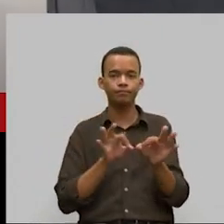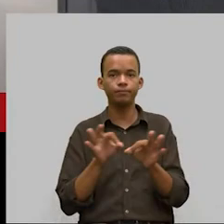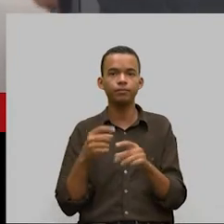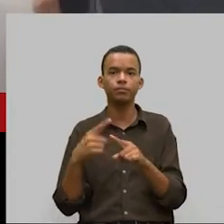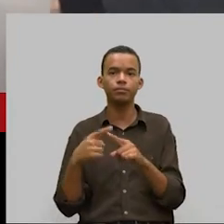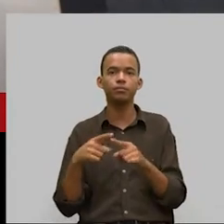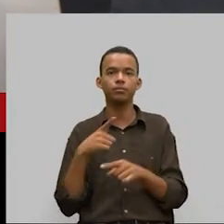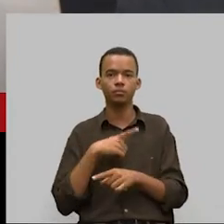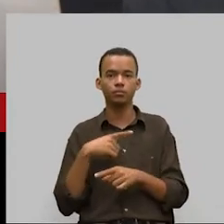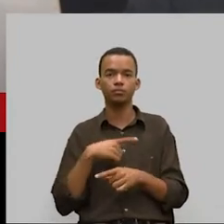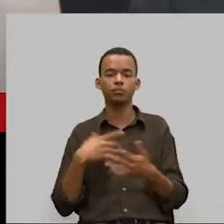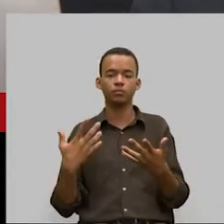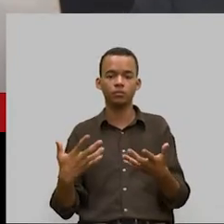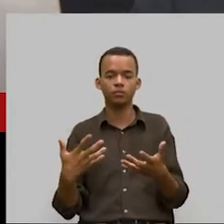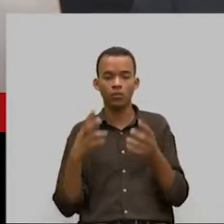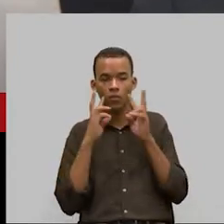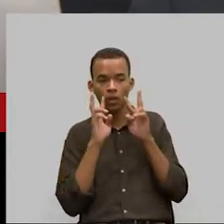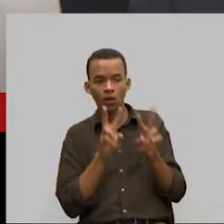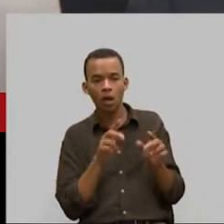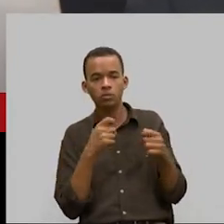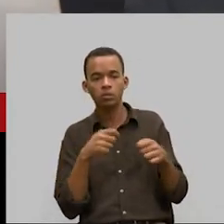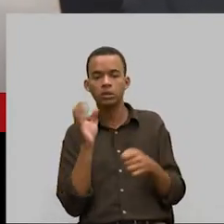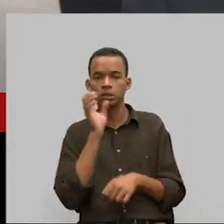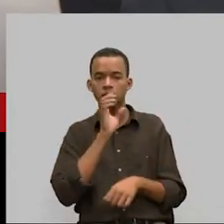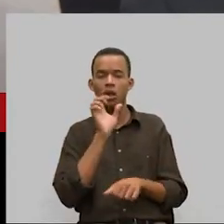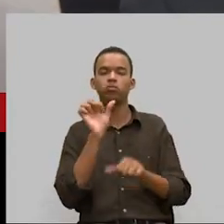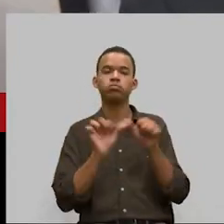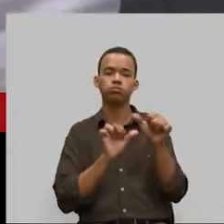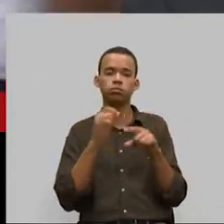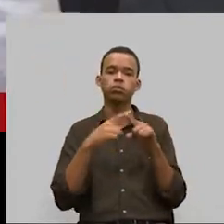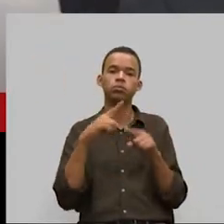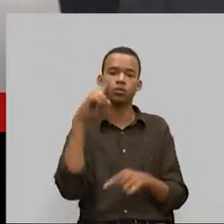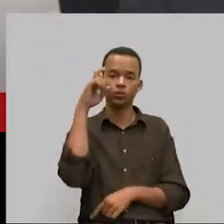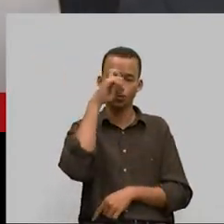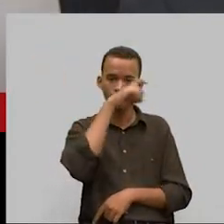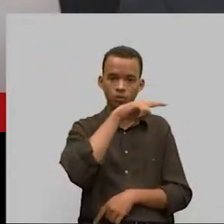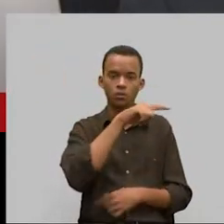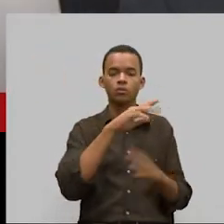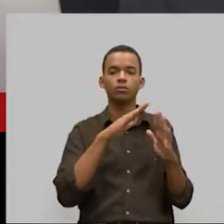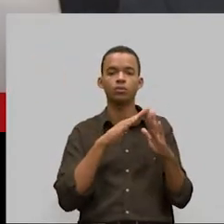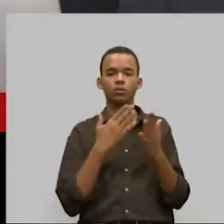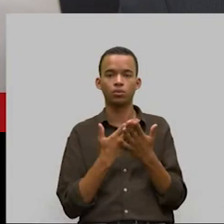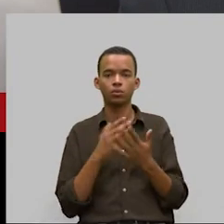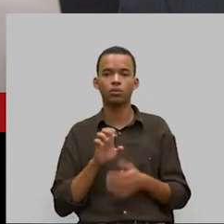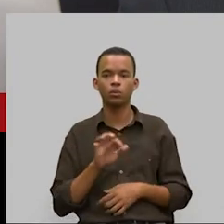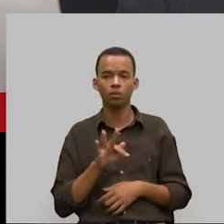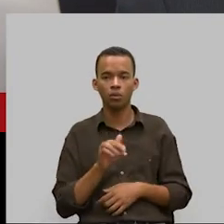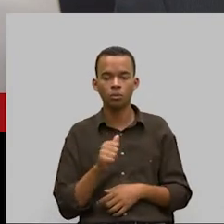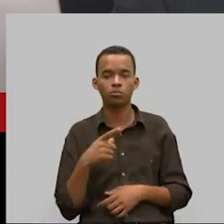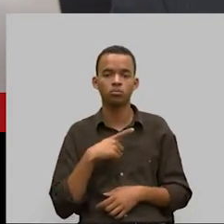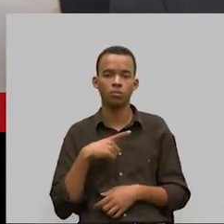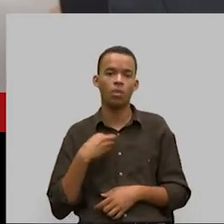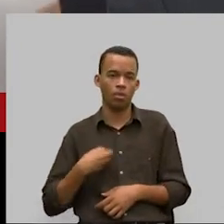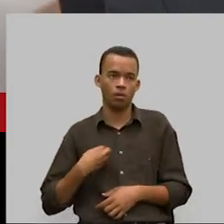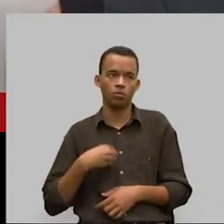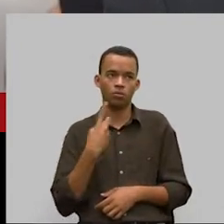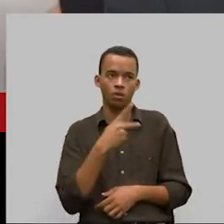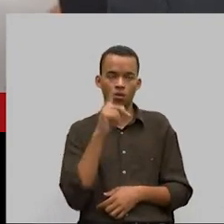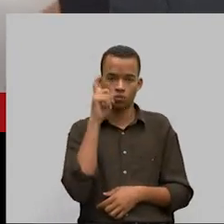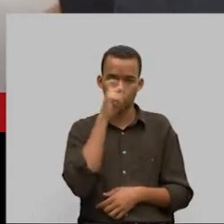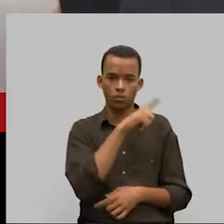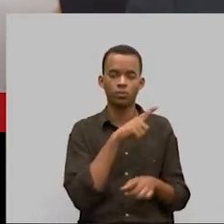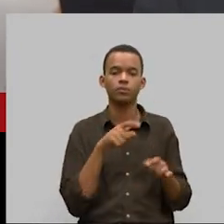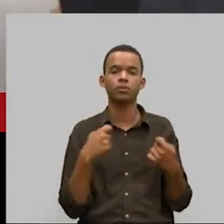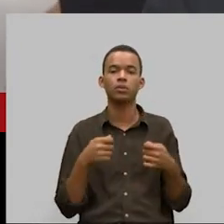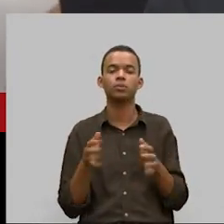é de reação imediata em função das dificuldades que as escolas famíliar agrícola vivem a a partir da ação ou